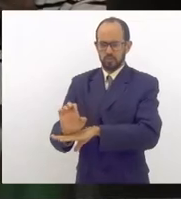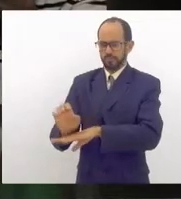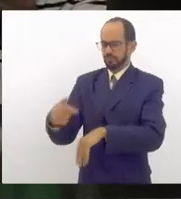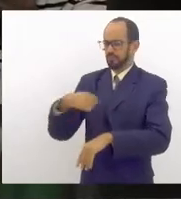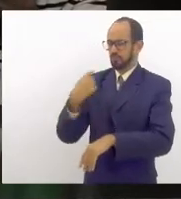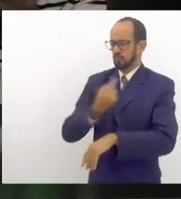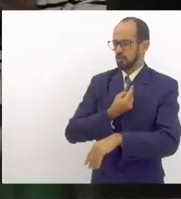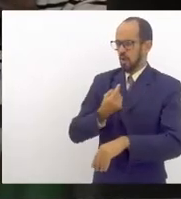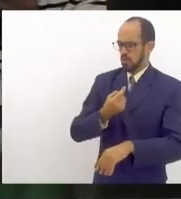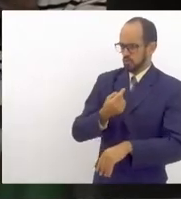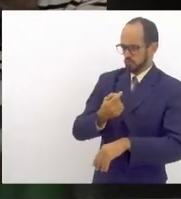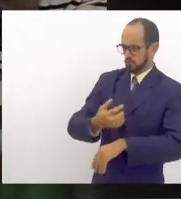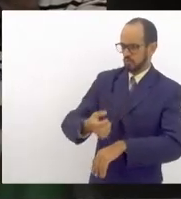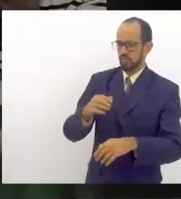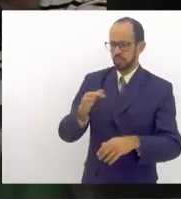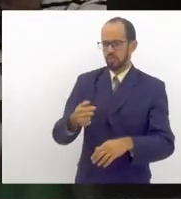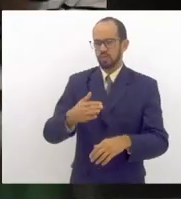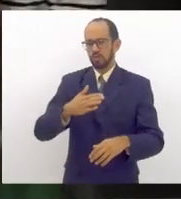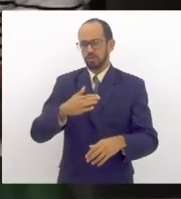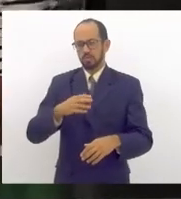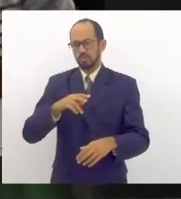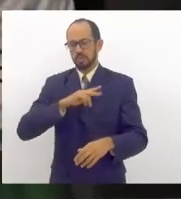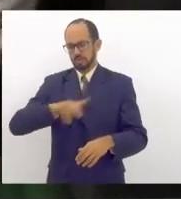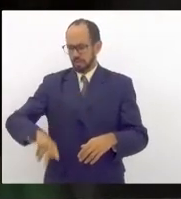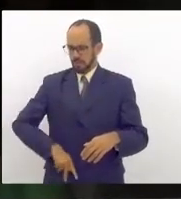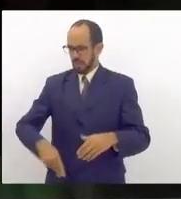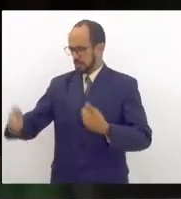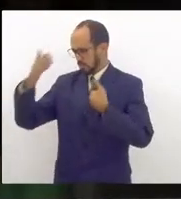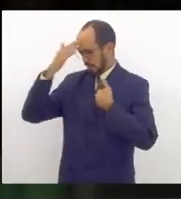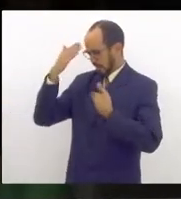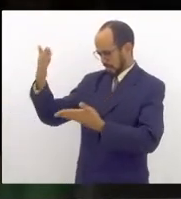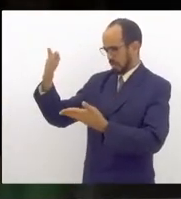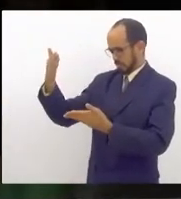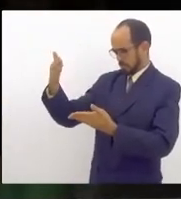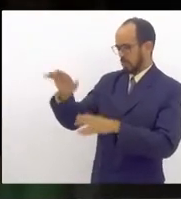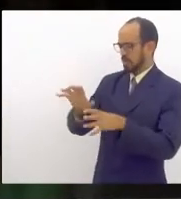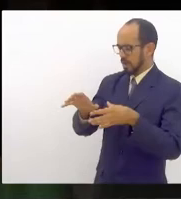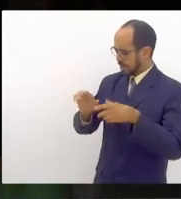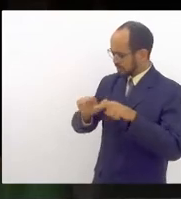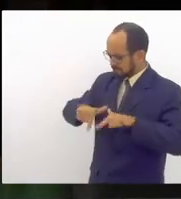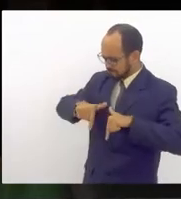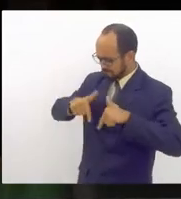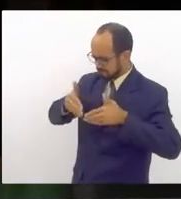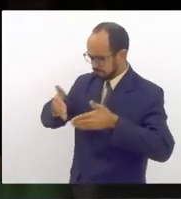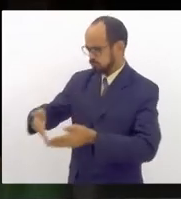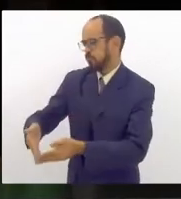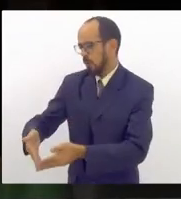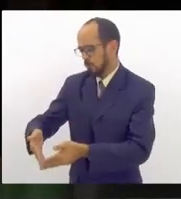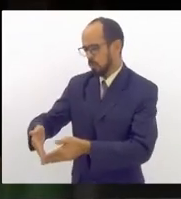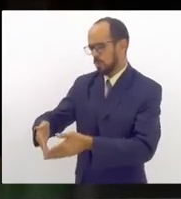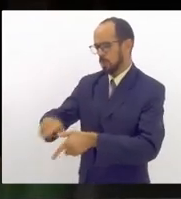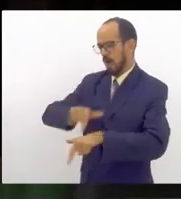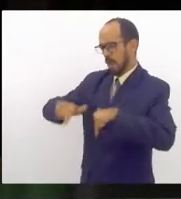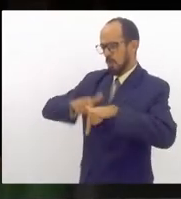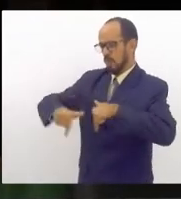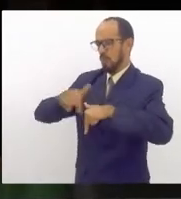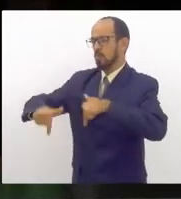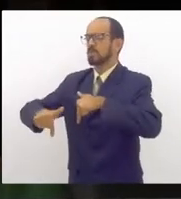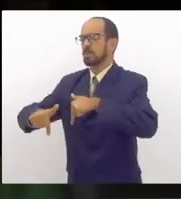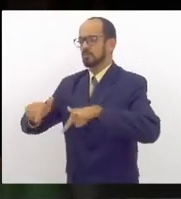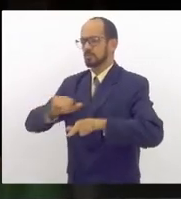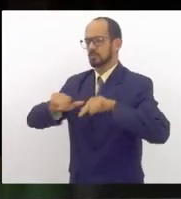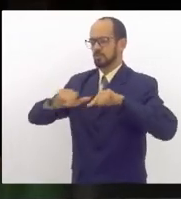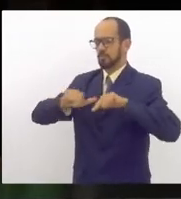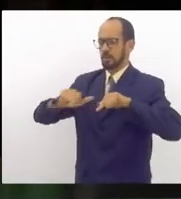Um agradecimento pelo que foi a dedicação dessa comissão A Luta dos trabalhadores que representou